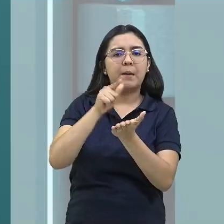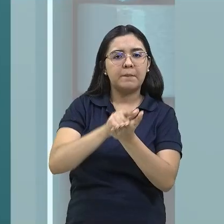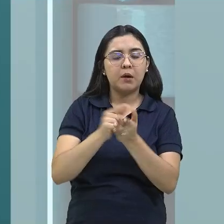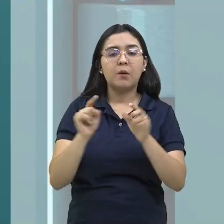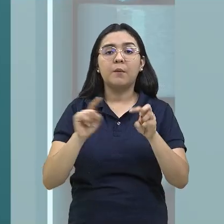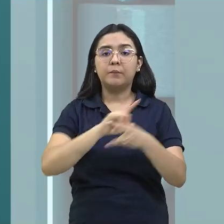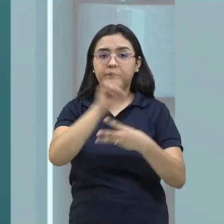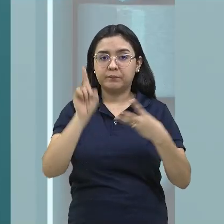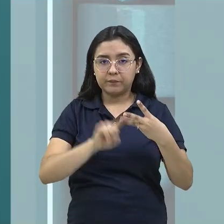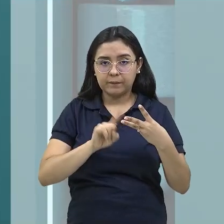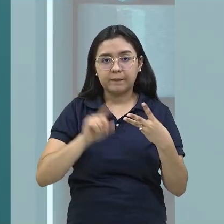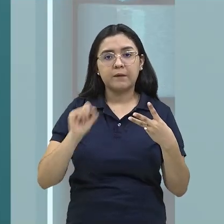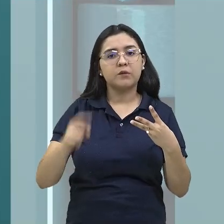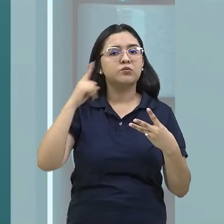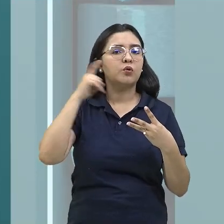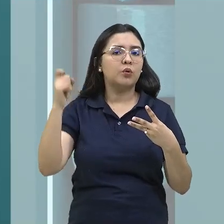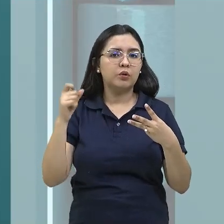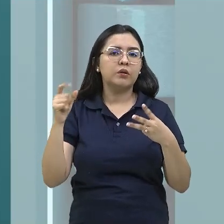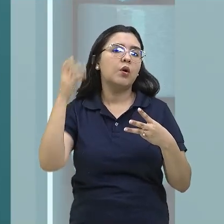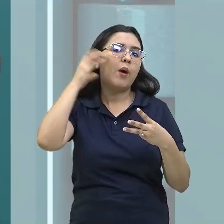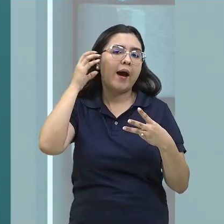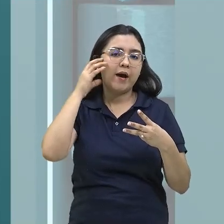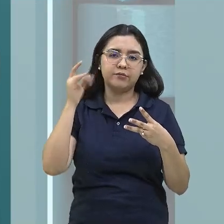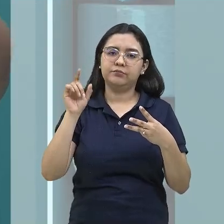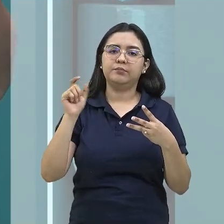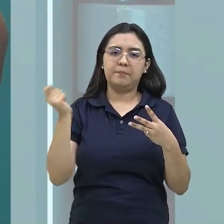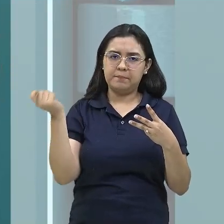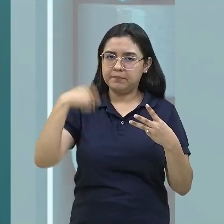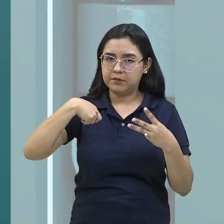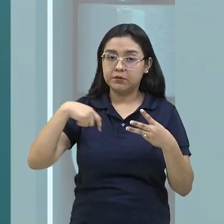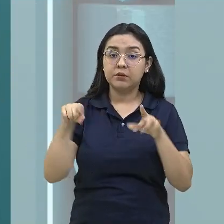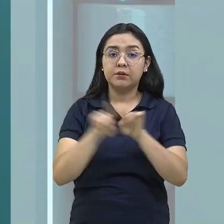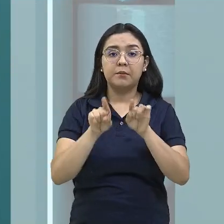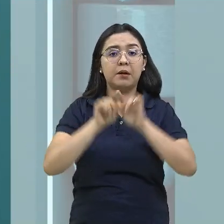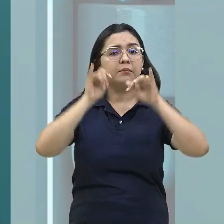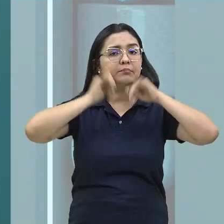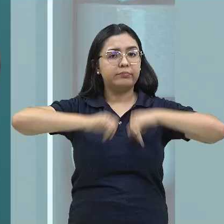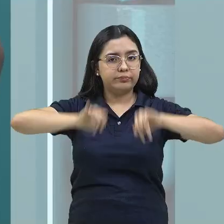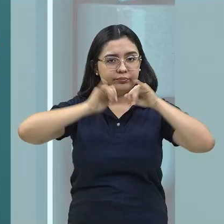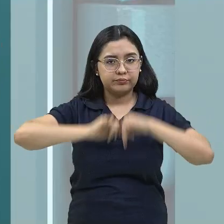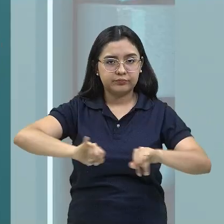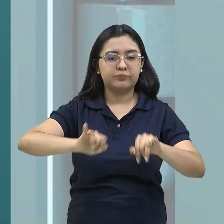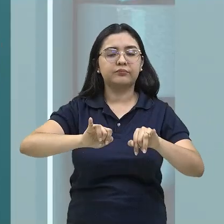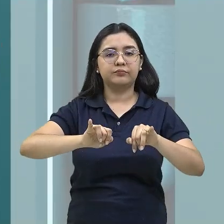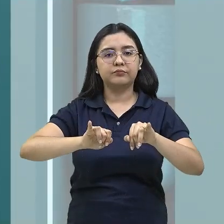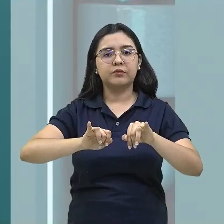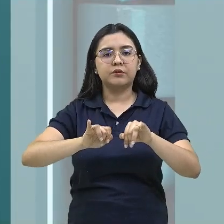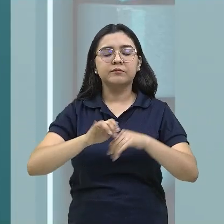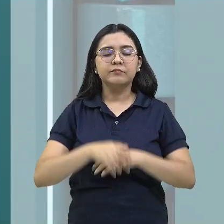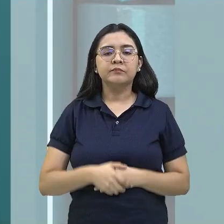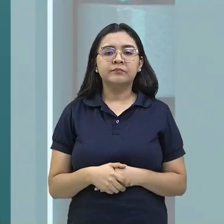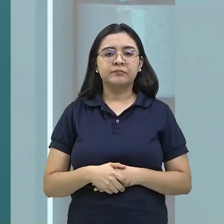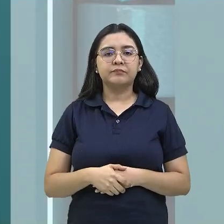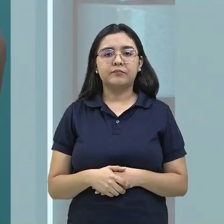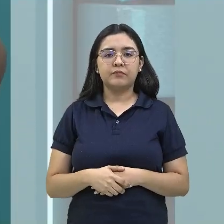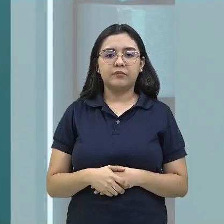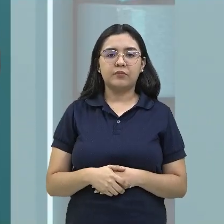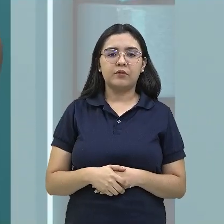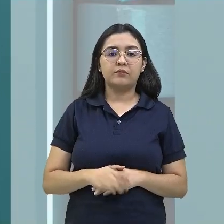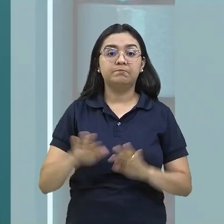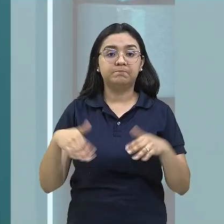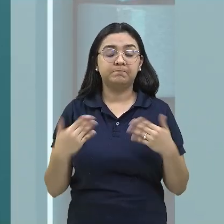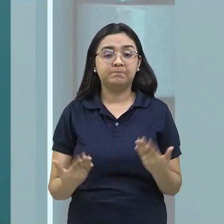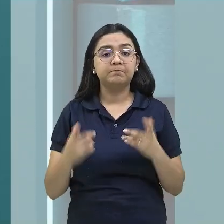pode utilizar sonoras de rádio para transmitir a mensagem, para divulgar a ideia.